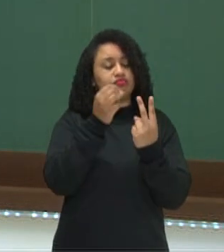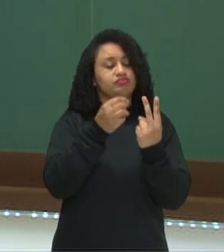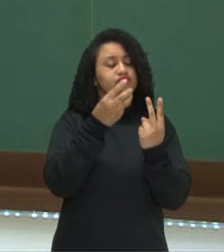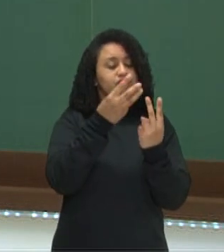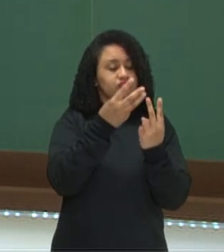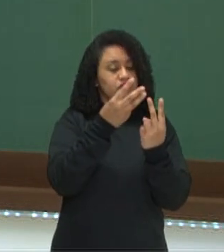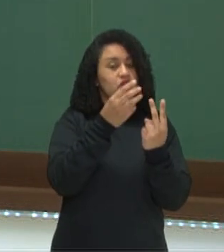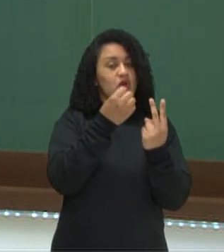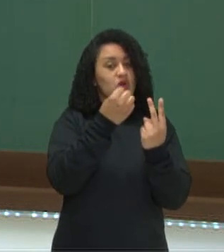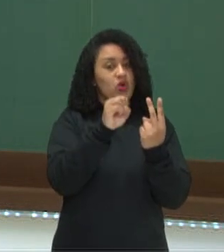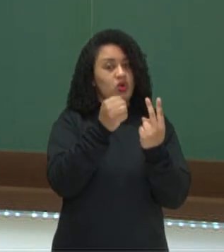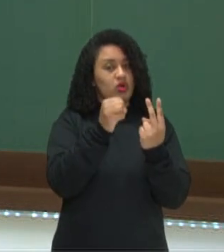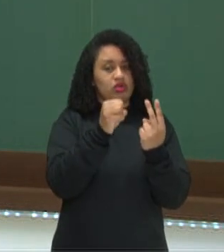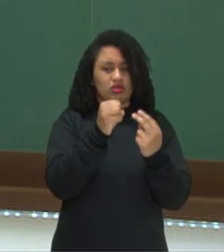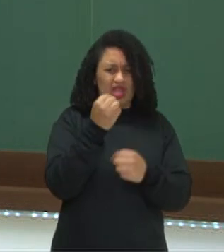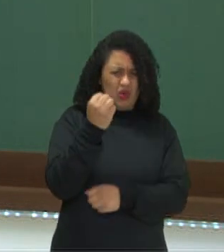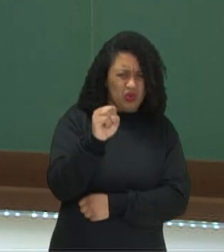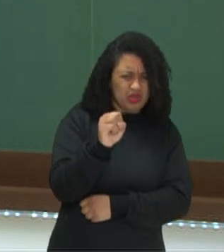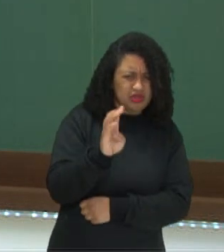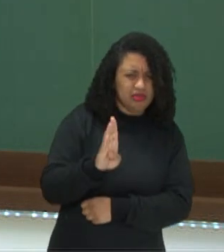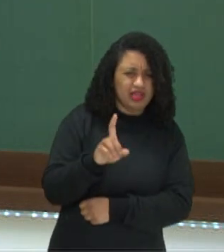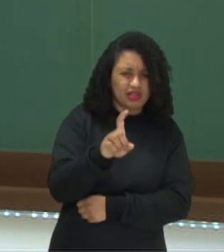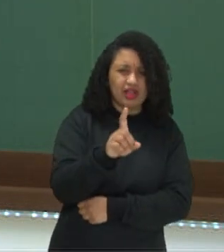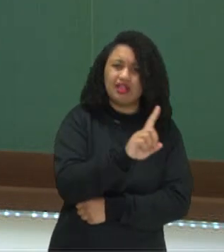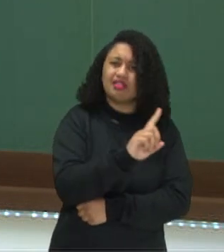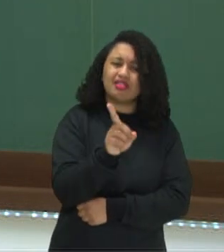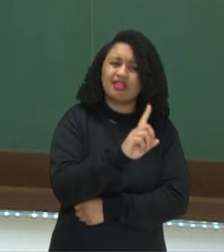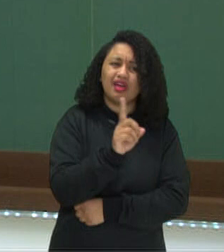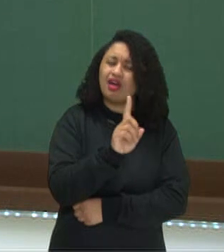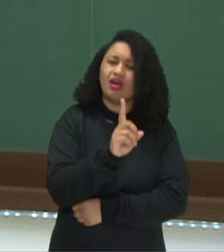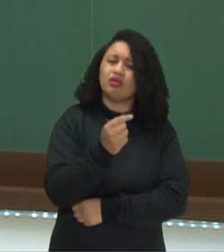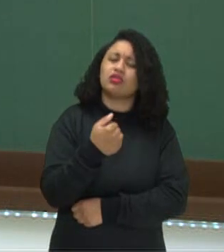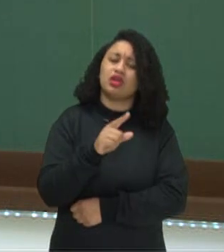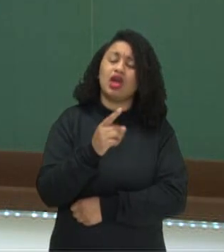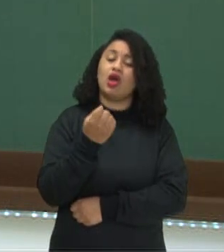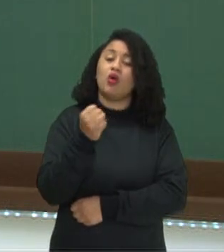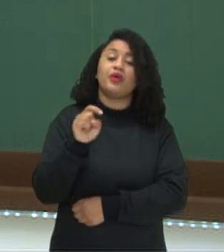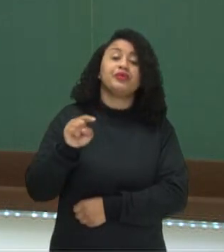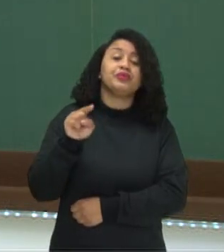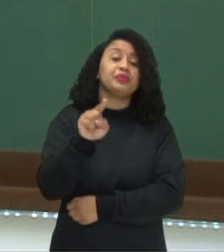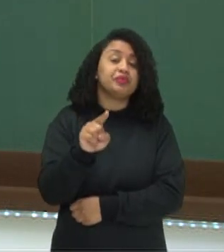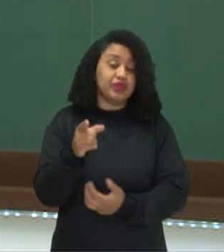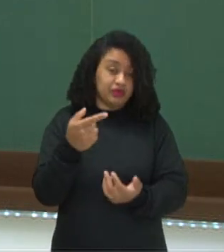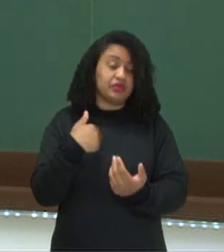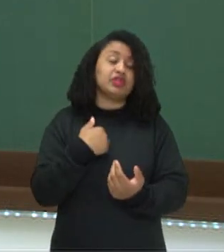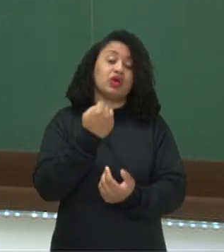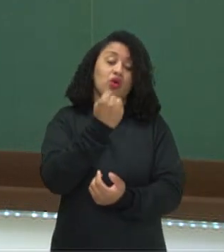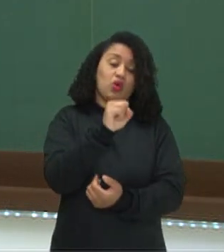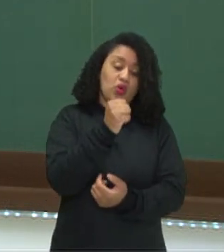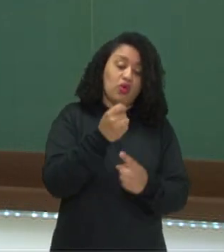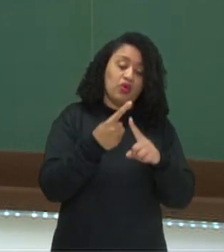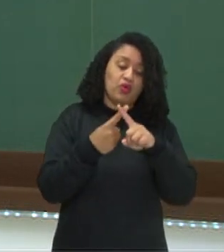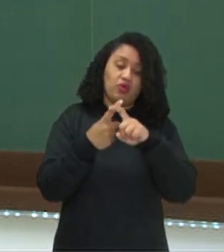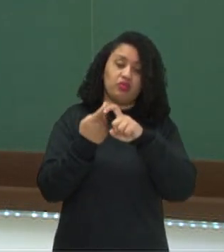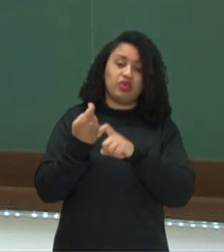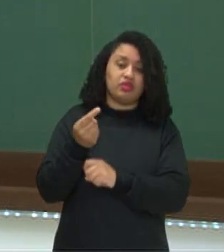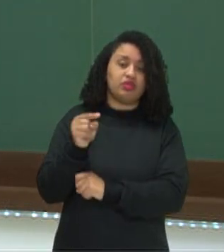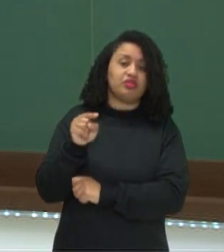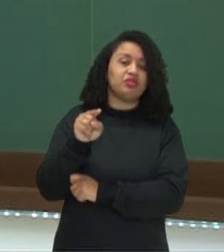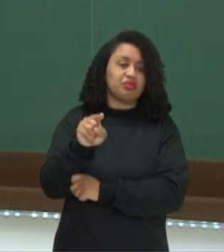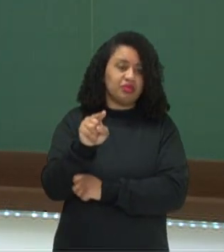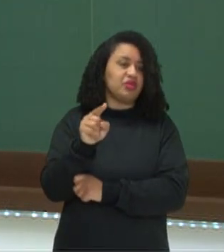3, 8. Mas é 8 bactérias? Não, não é 8, é 8.000. Então, 8 multiplicado